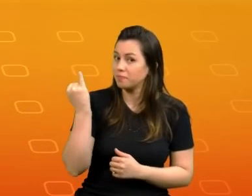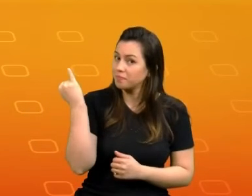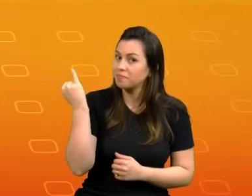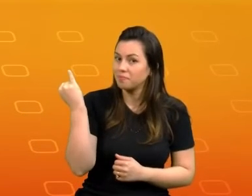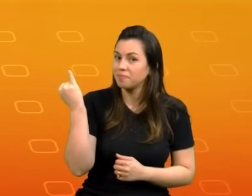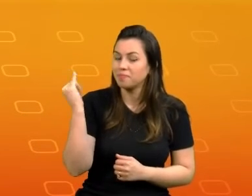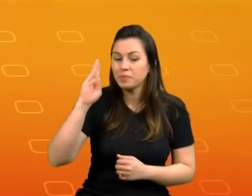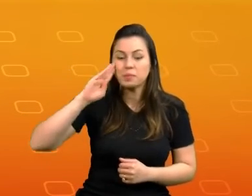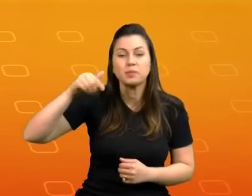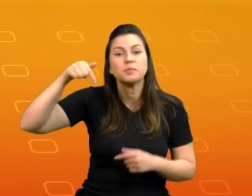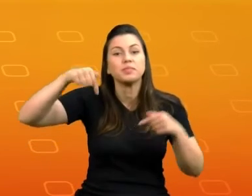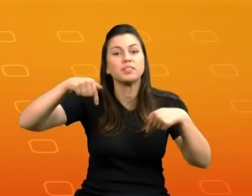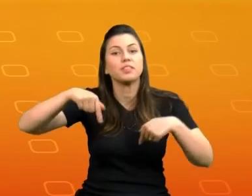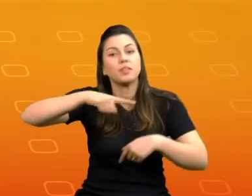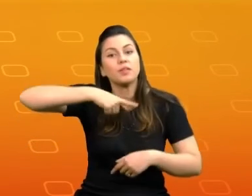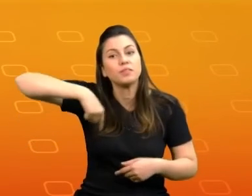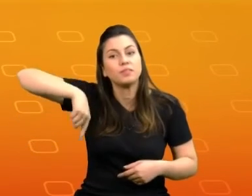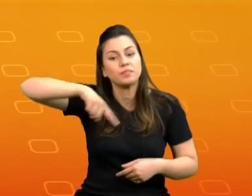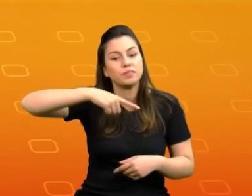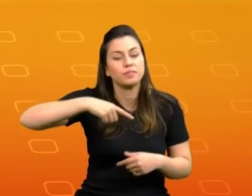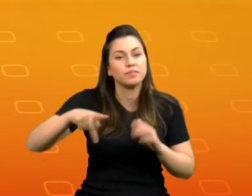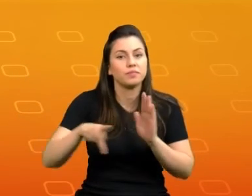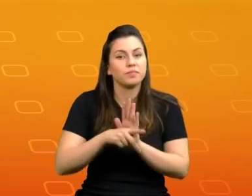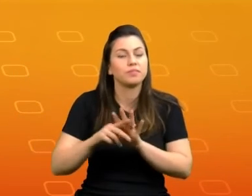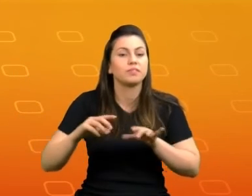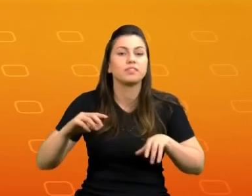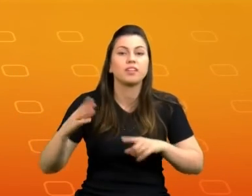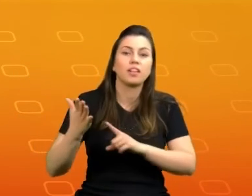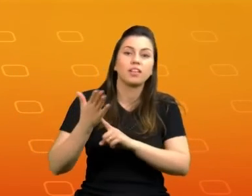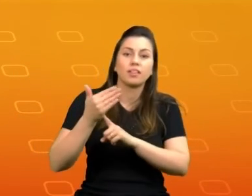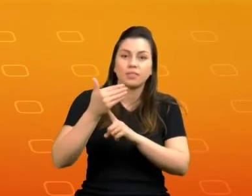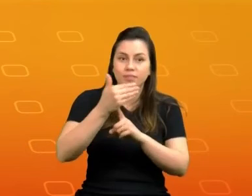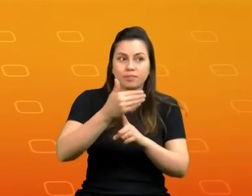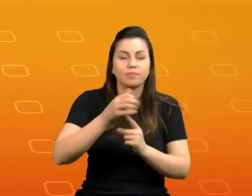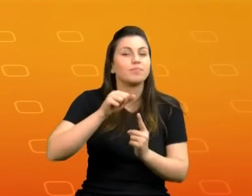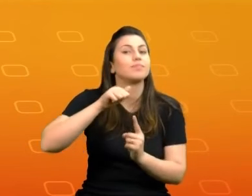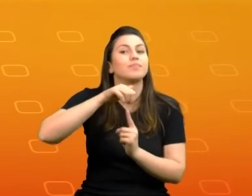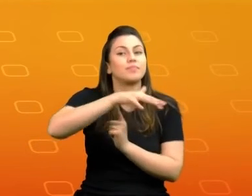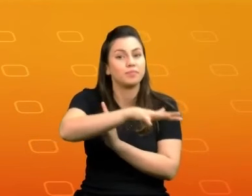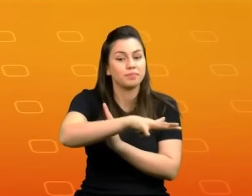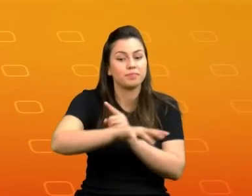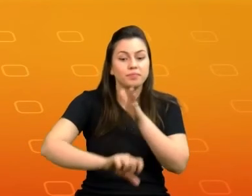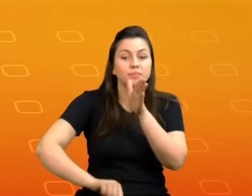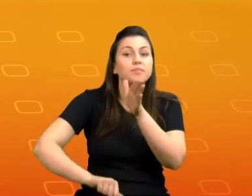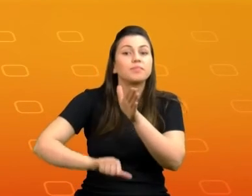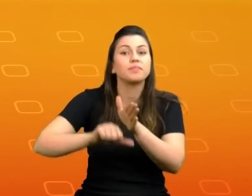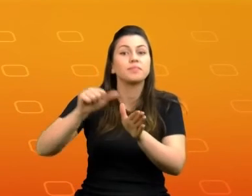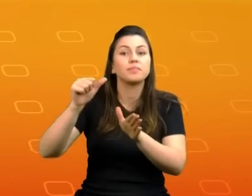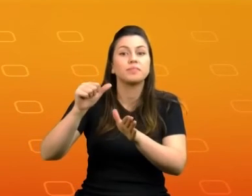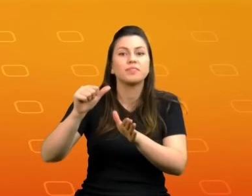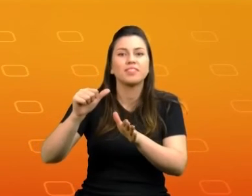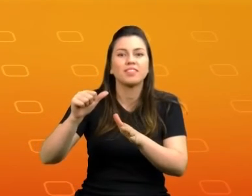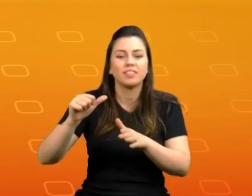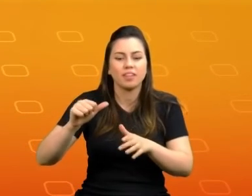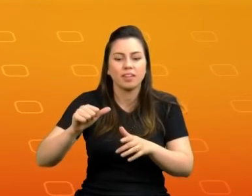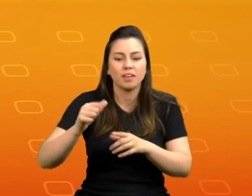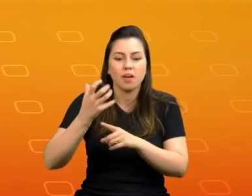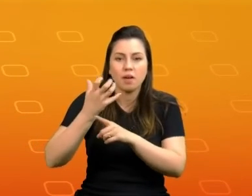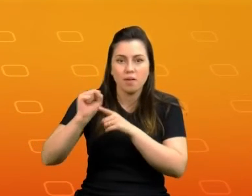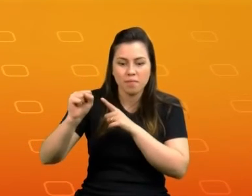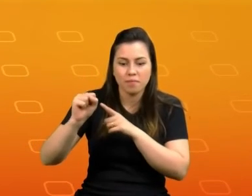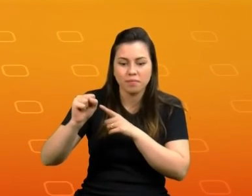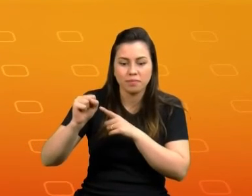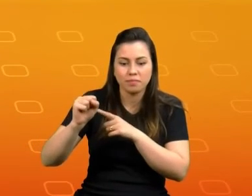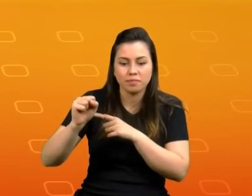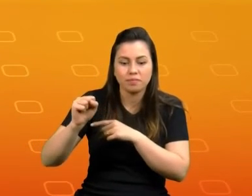nós aqui dessa questão de tecnologia e transmissão o primeiro prêmio Emmy e